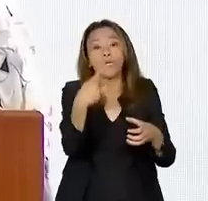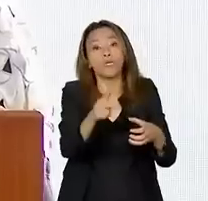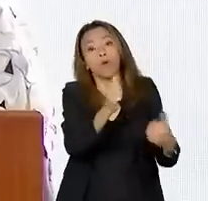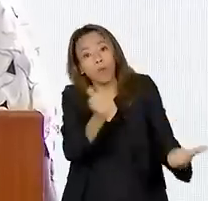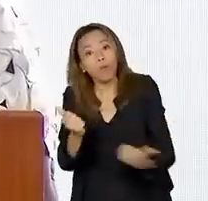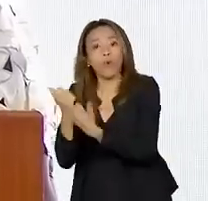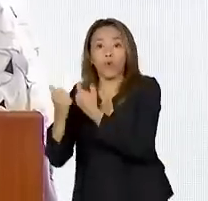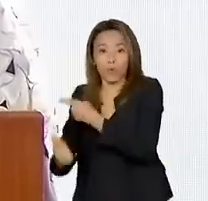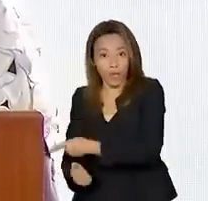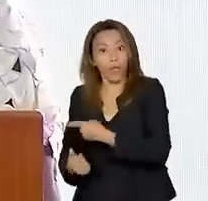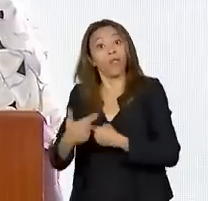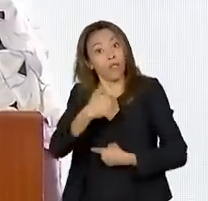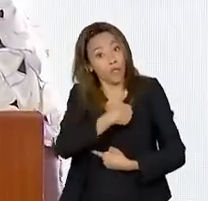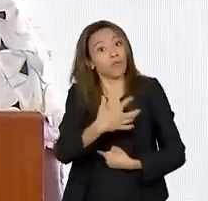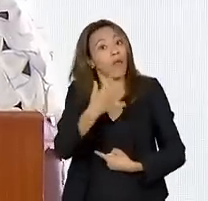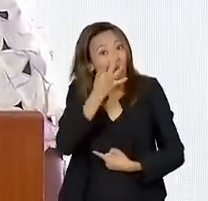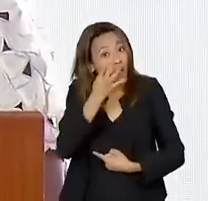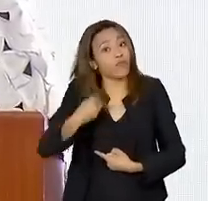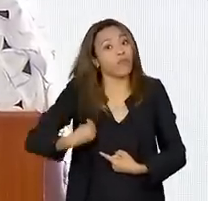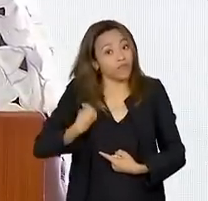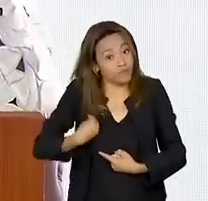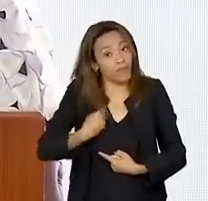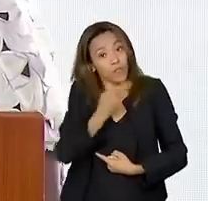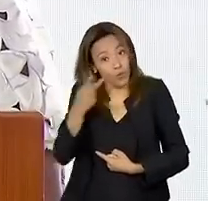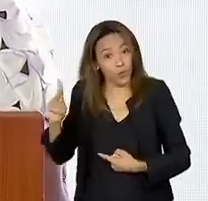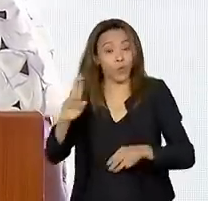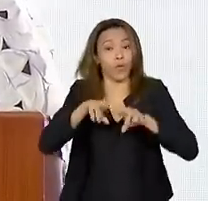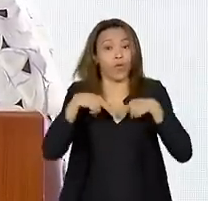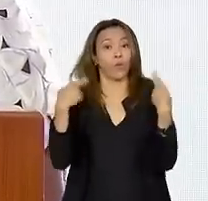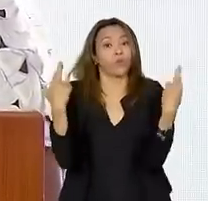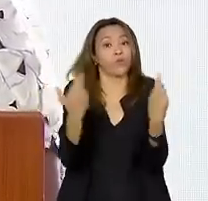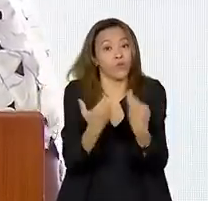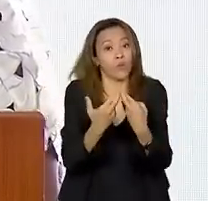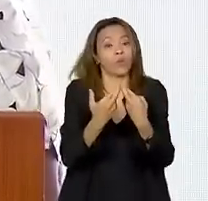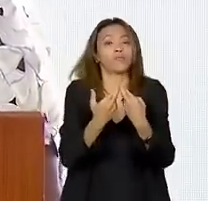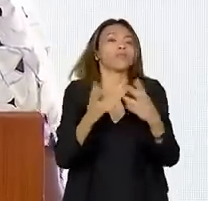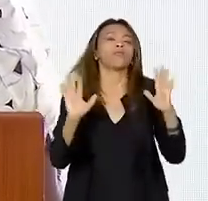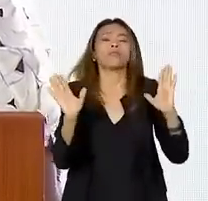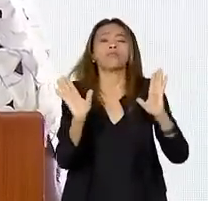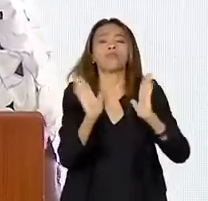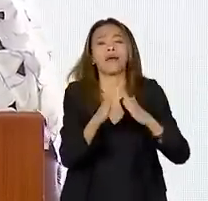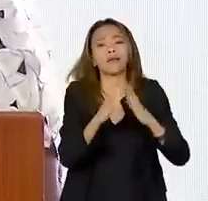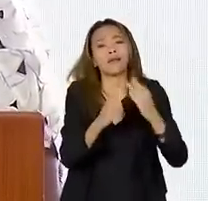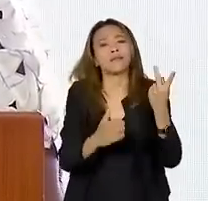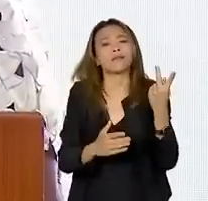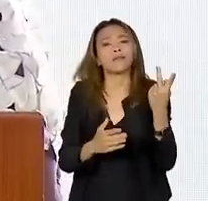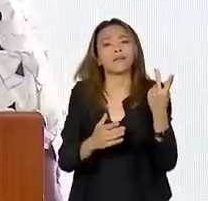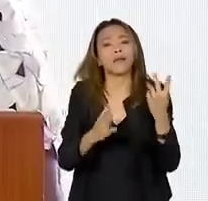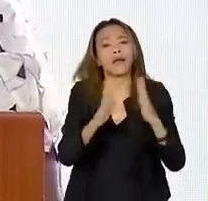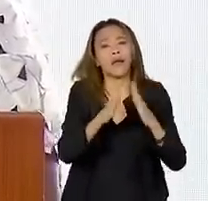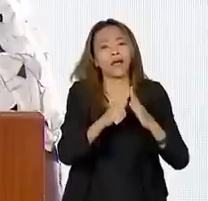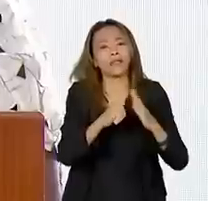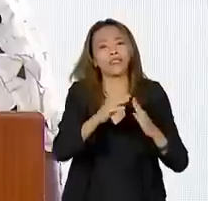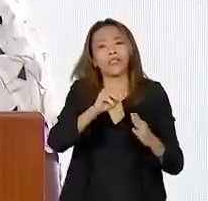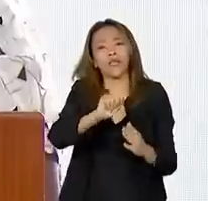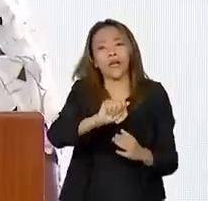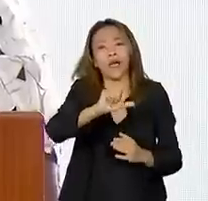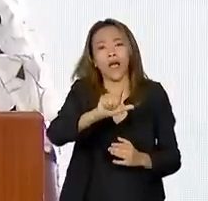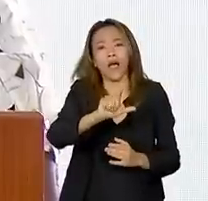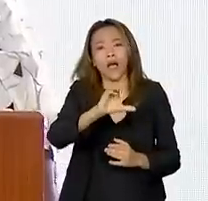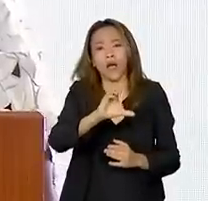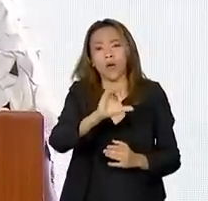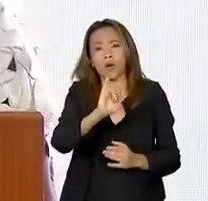eu estava em uma das suas reuniões, lá na casa do senhor Alcino Diogo